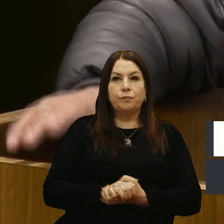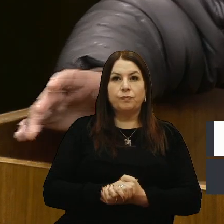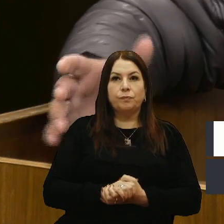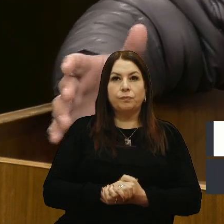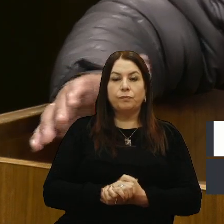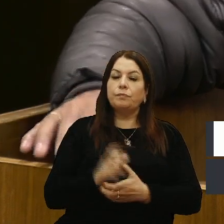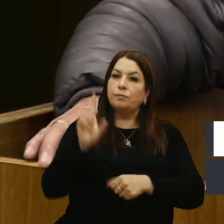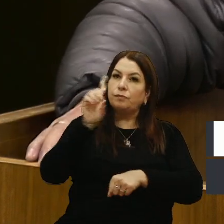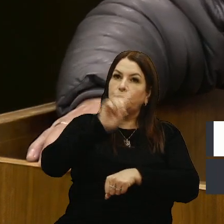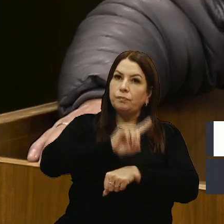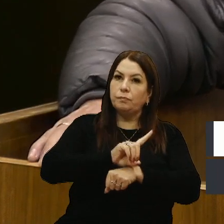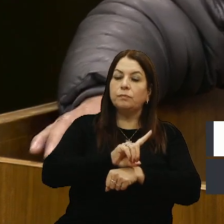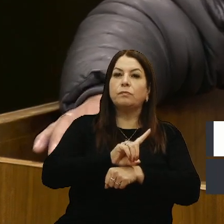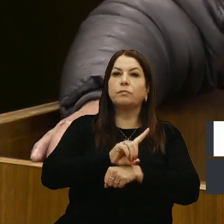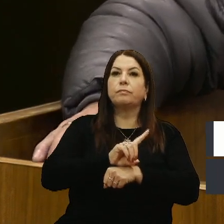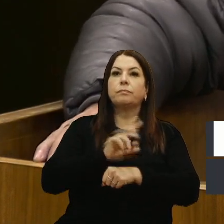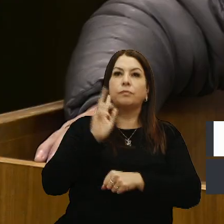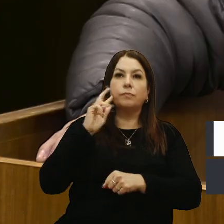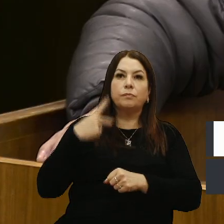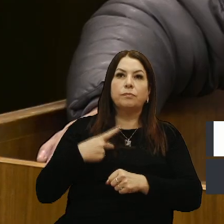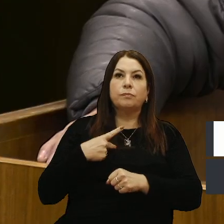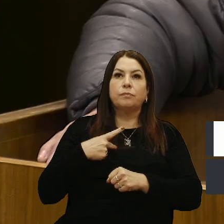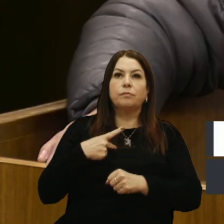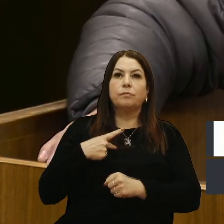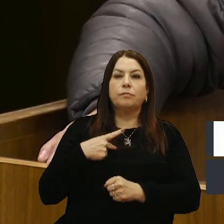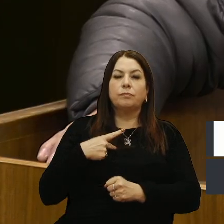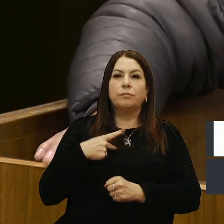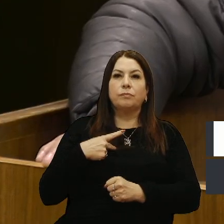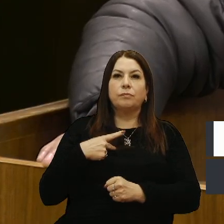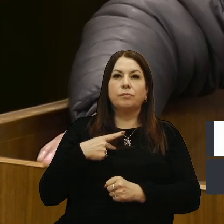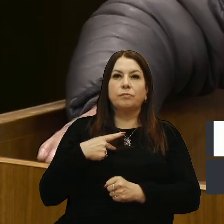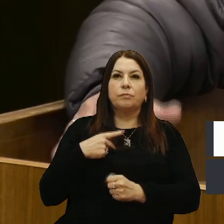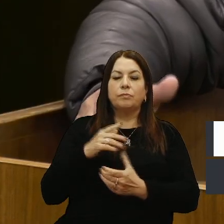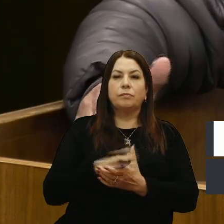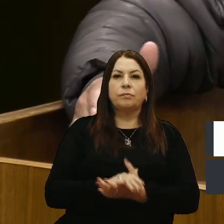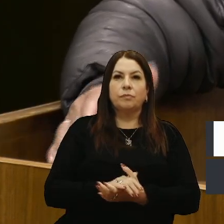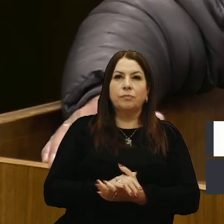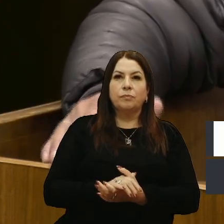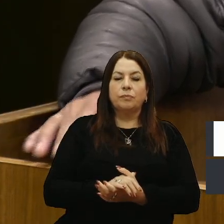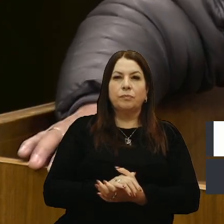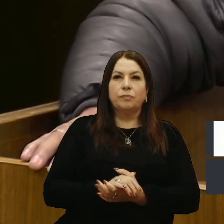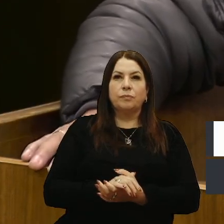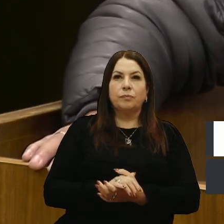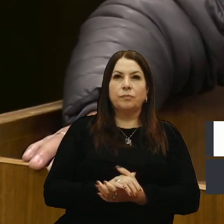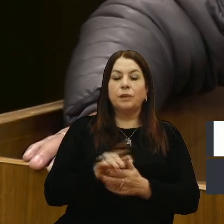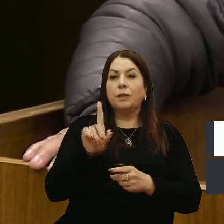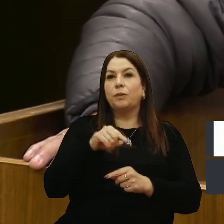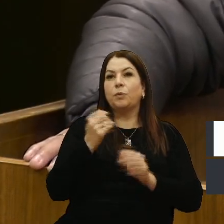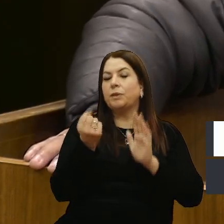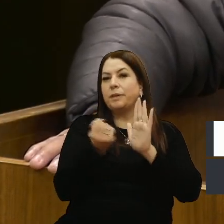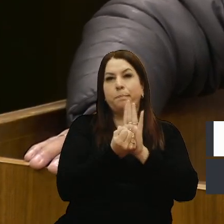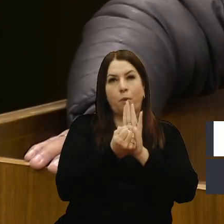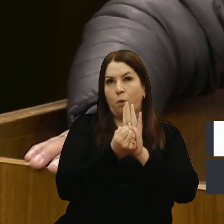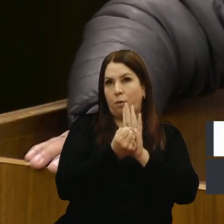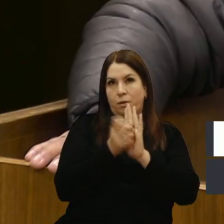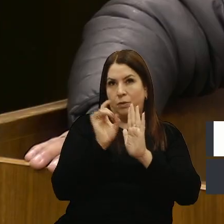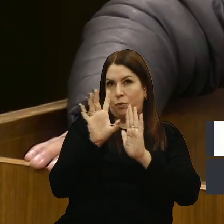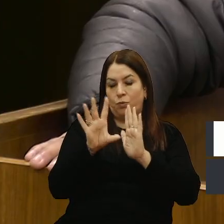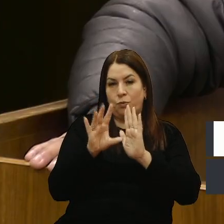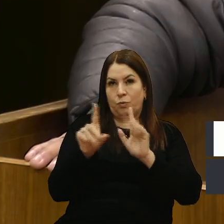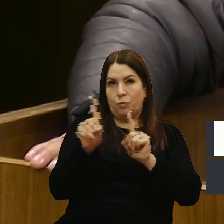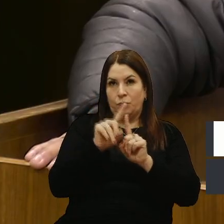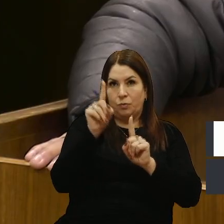É uma data reconhecida pela Organização Internacional do Trabalho, não é simbólica apenas, é uma